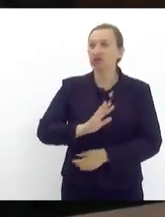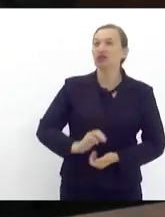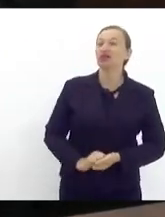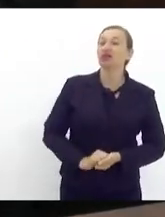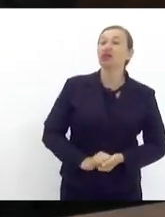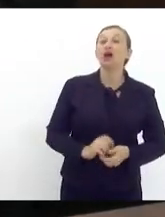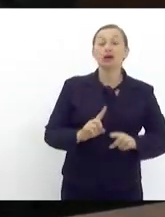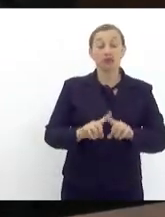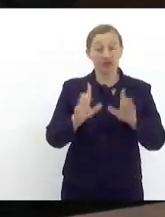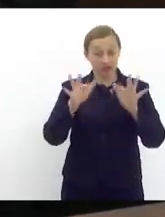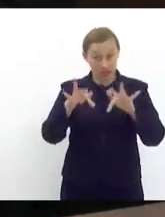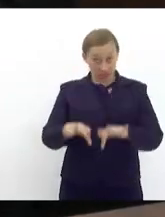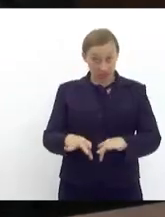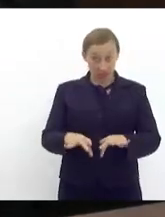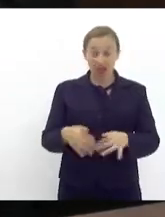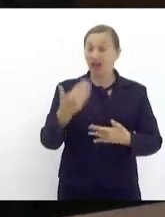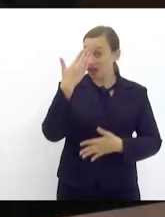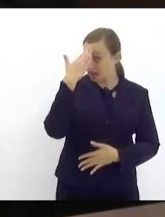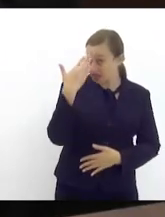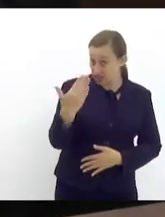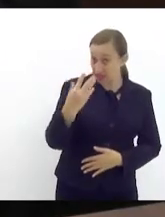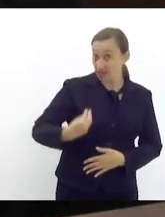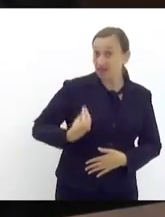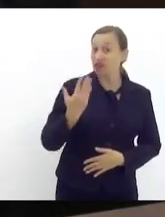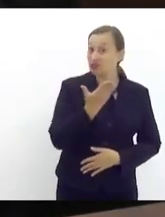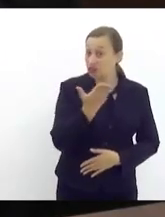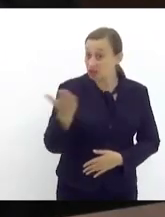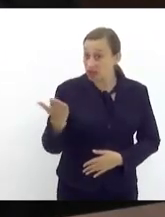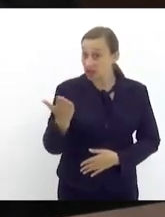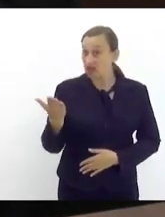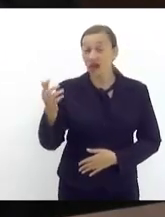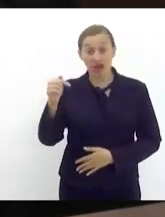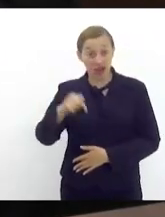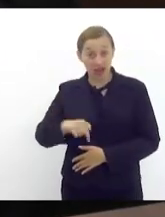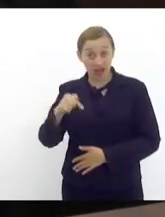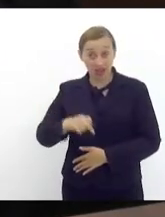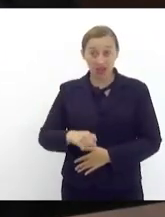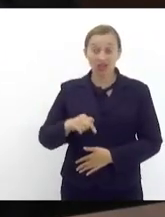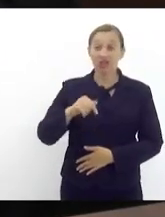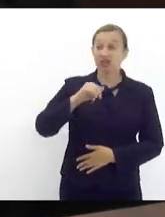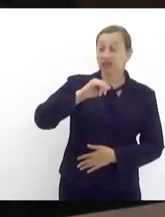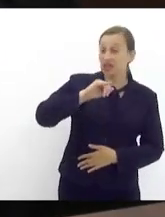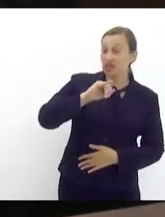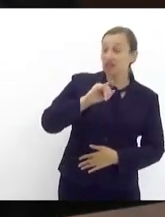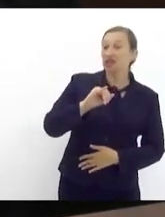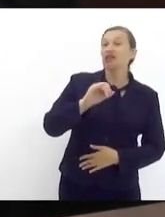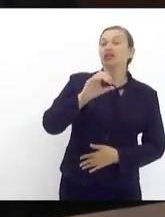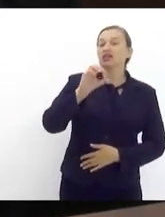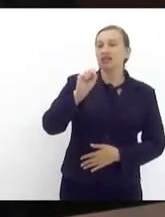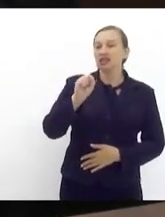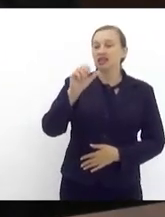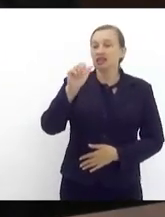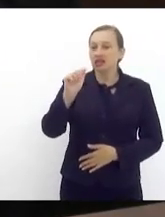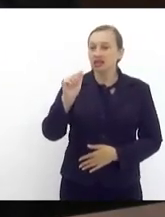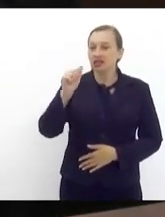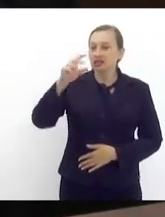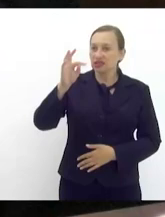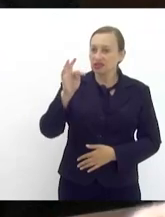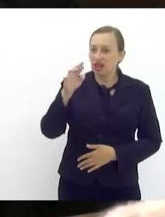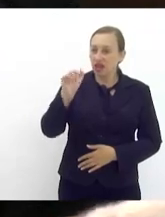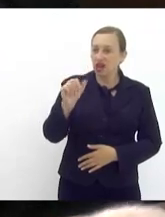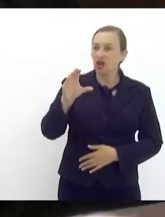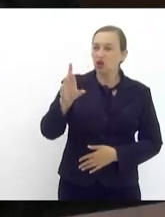para concluir, agradecendo a todos vocês que estão aqui, de Aíba, Santa Cruz, Campo Grande, Mesquita, Japeri,